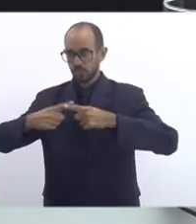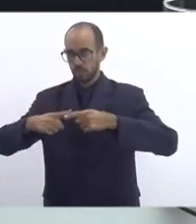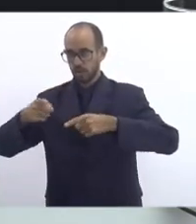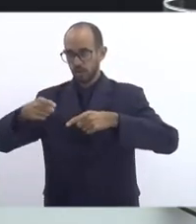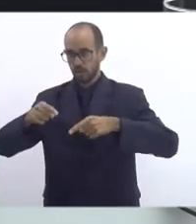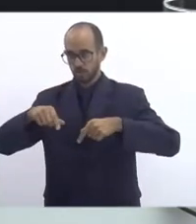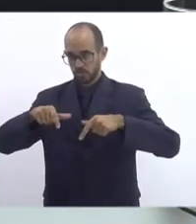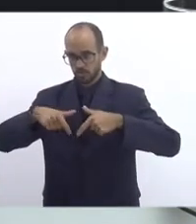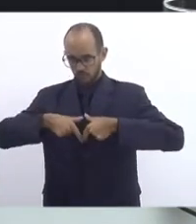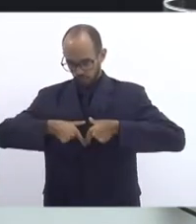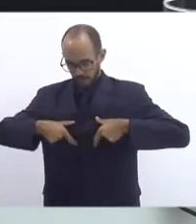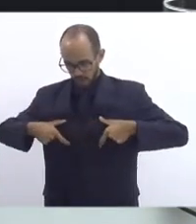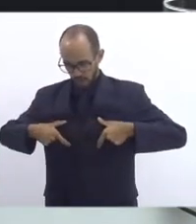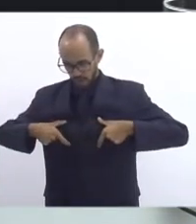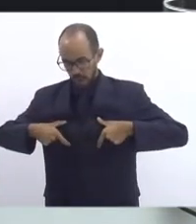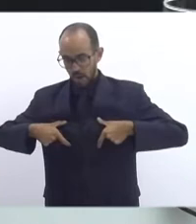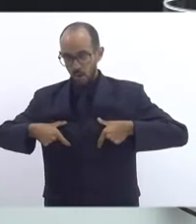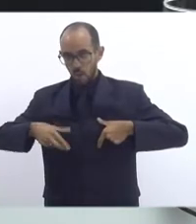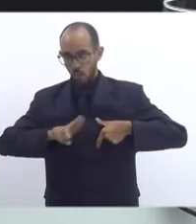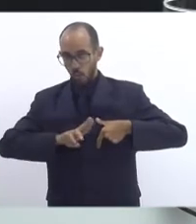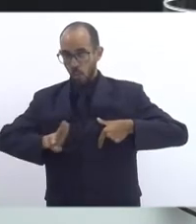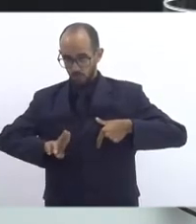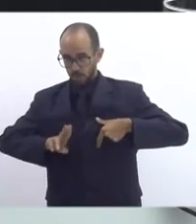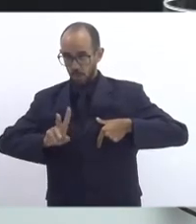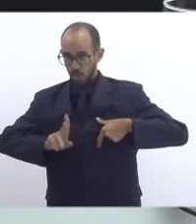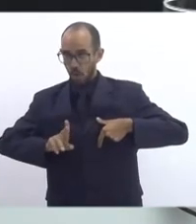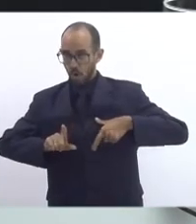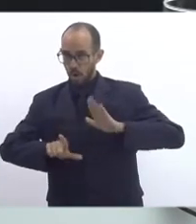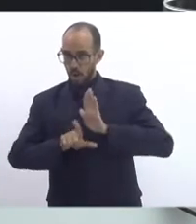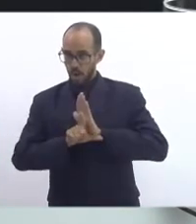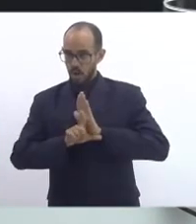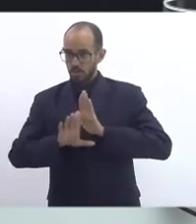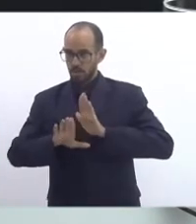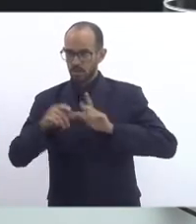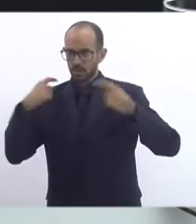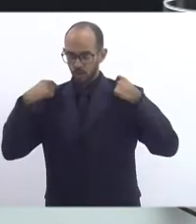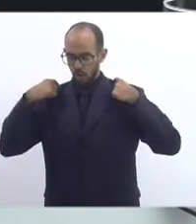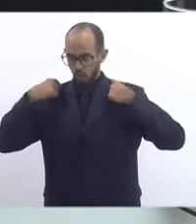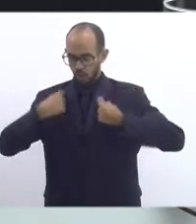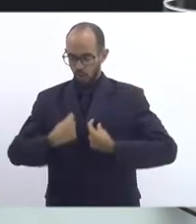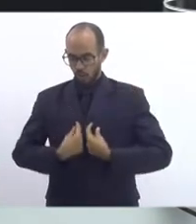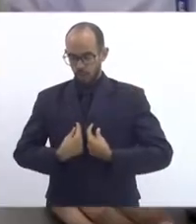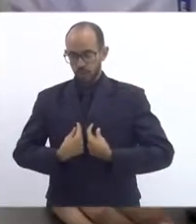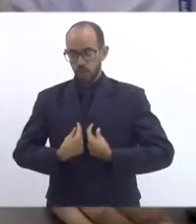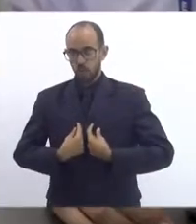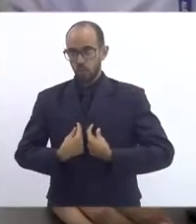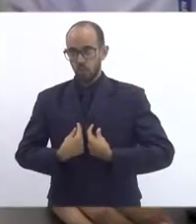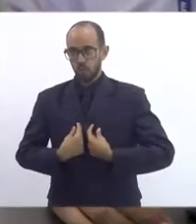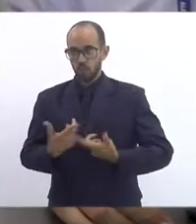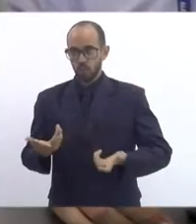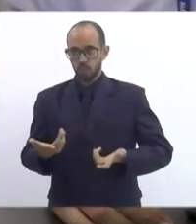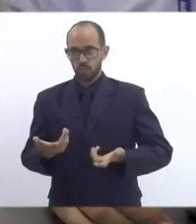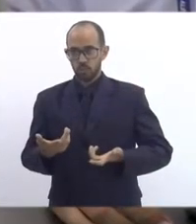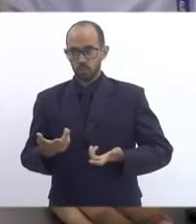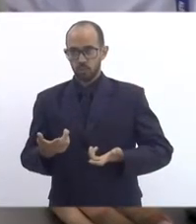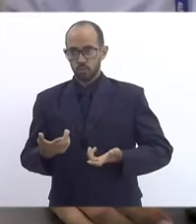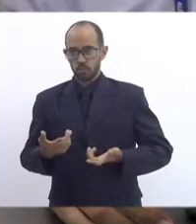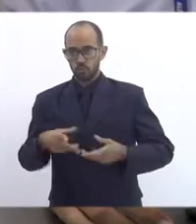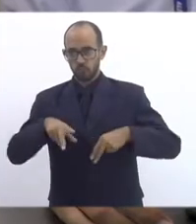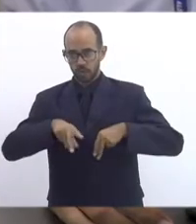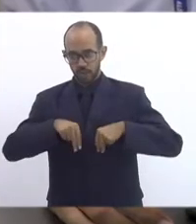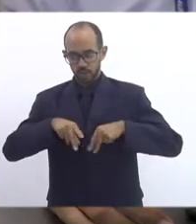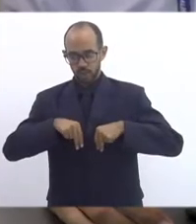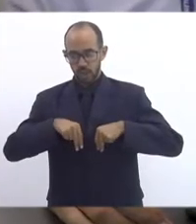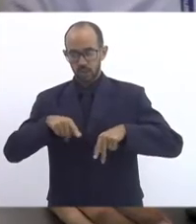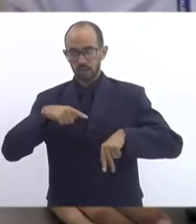nome, como está a lei. Outra coisa, você botou um cordão que necessariamente... Mas o crachá tem a identificação que